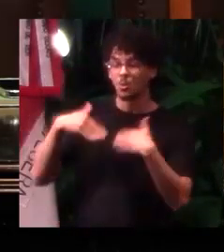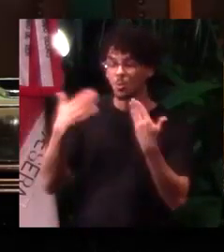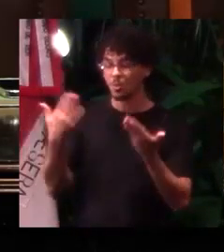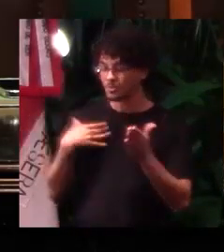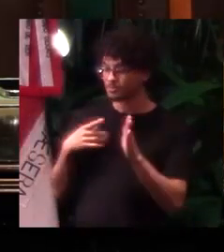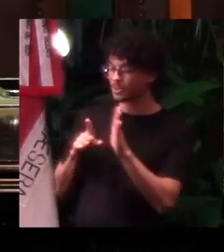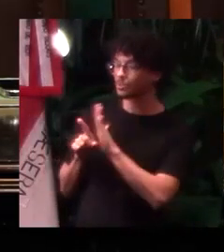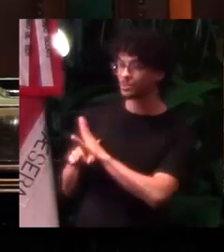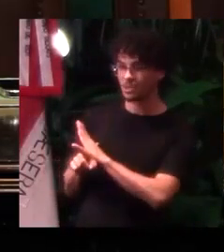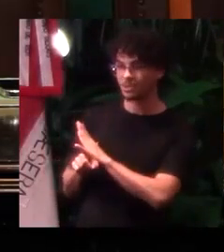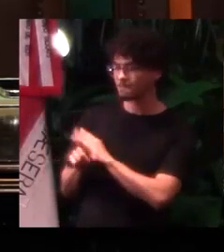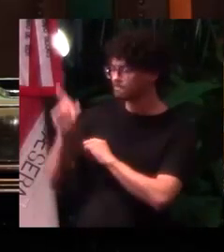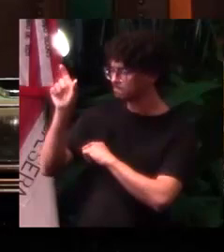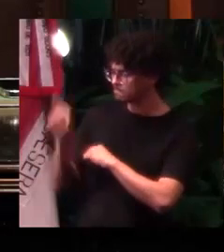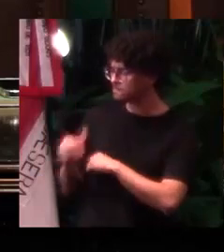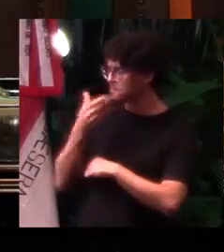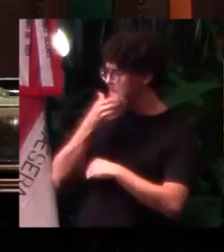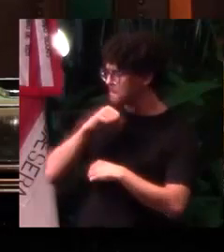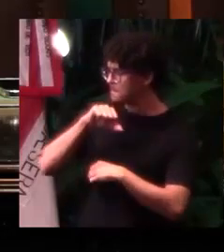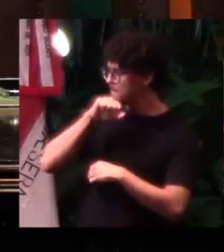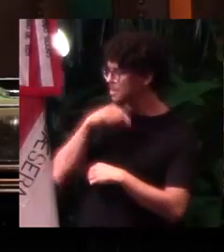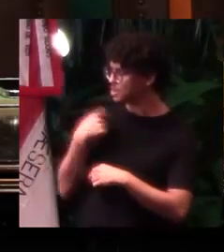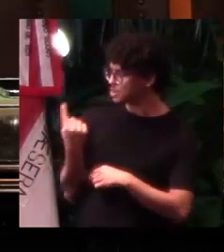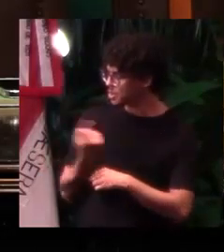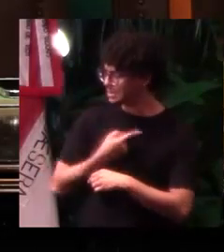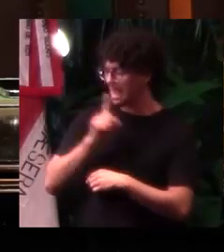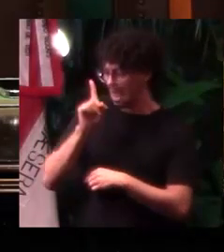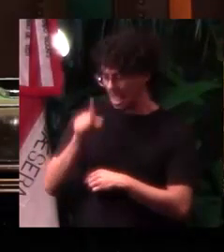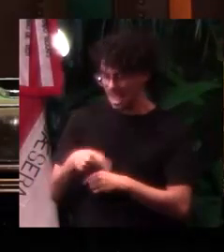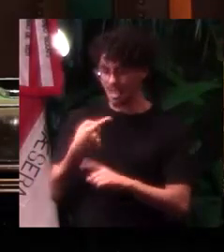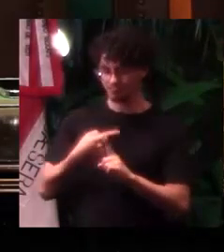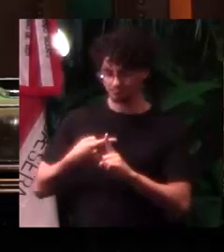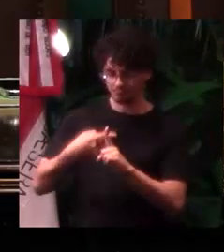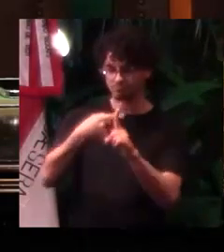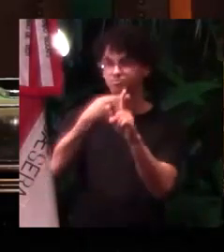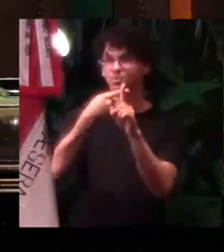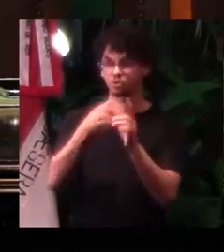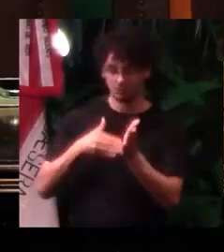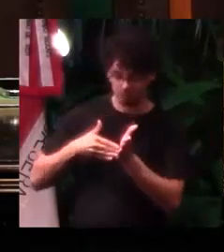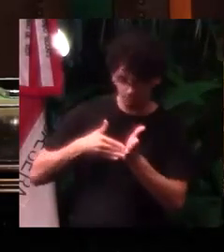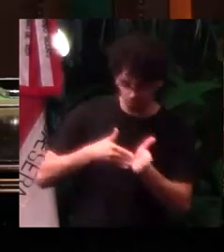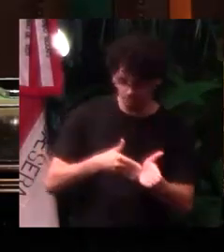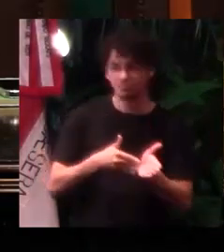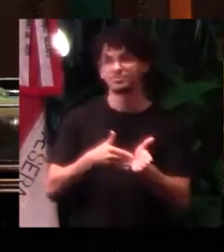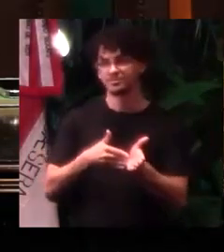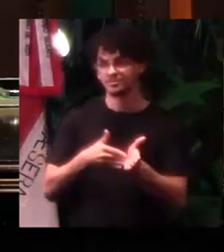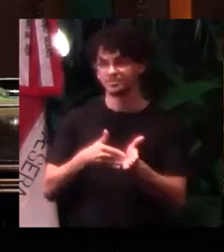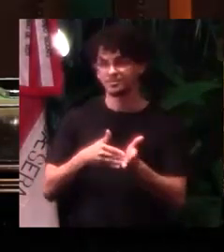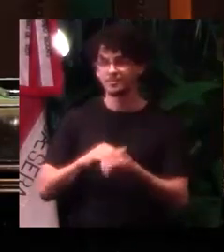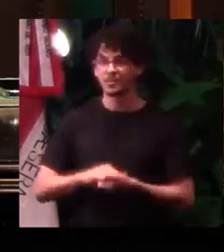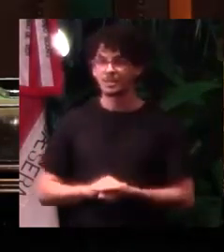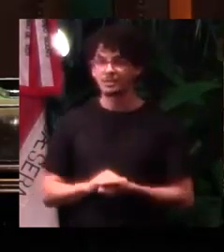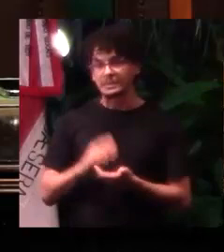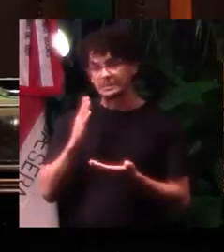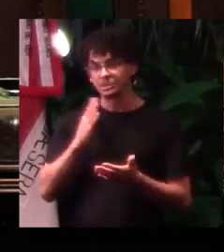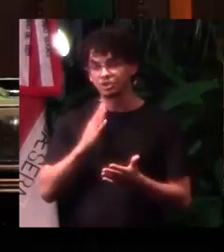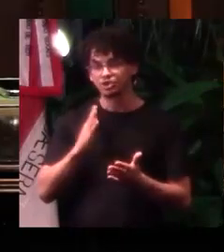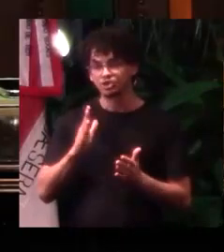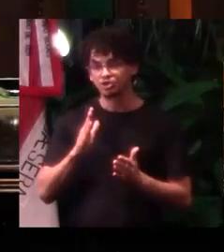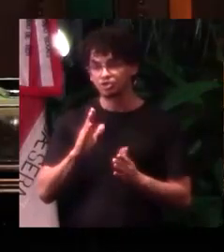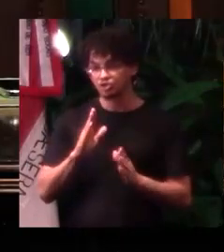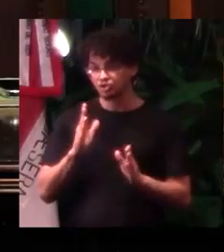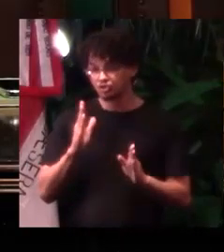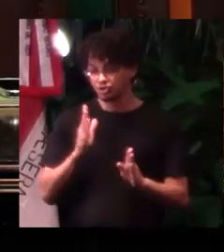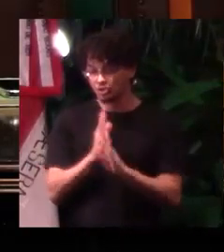informação. Nosso pai era homem cumpridor, ordeiro, positivo. E, de repente, num determinado